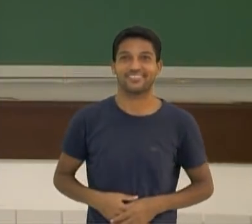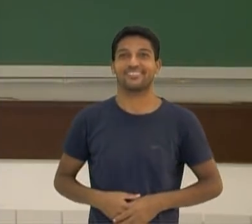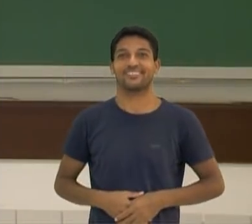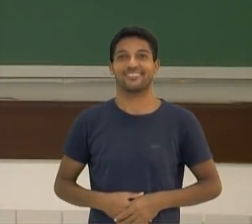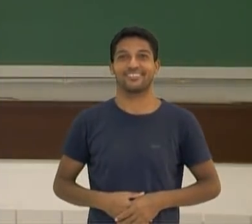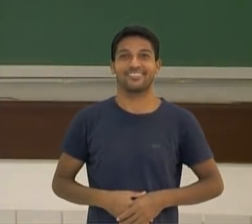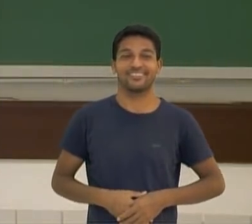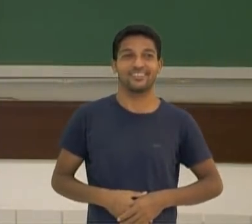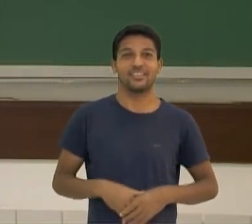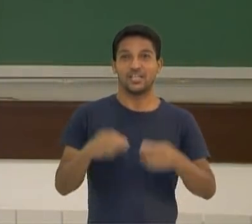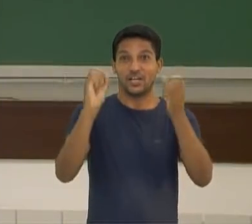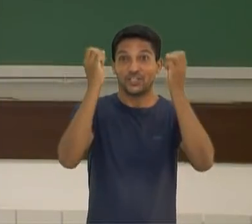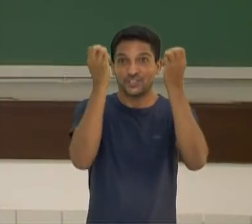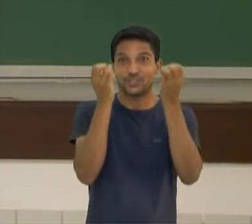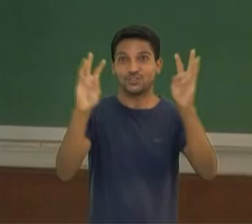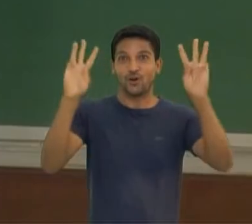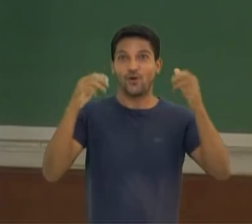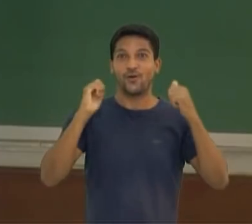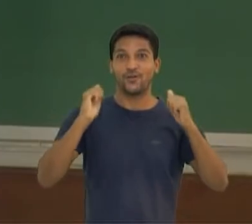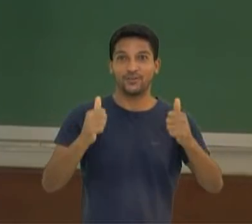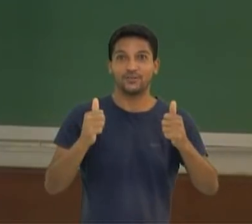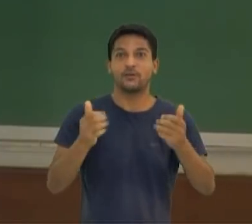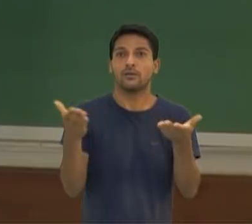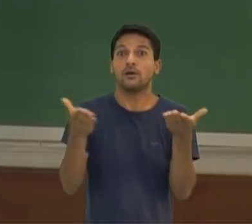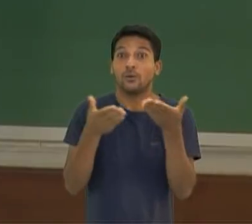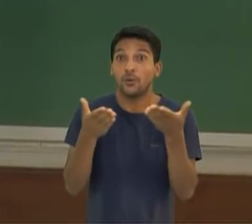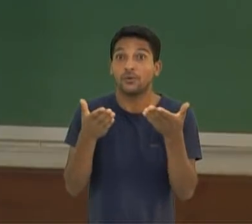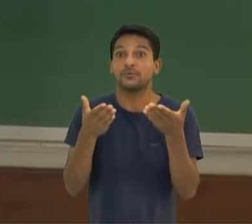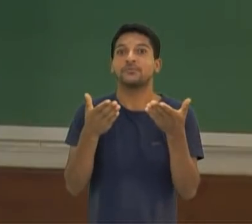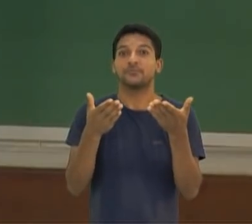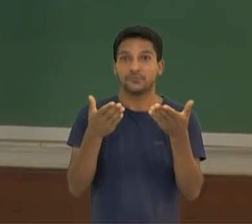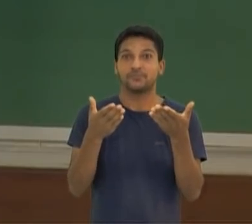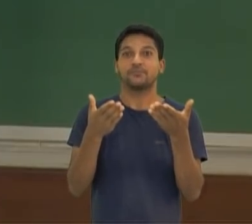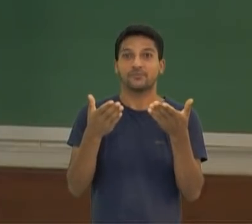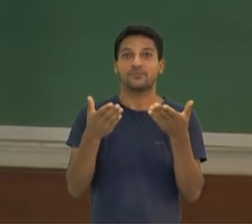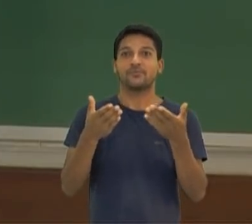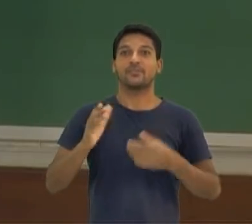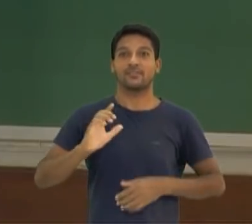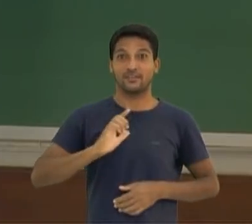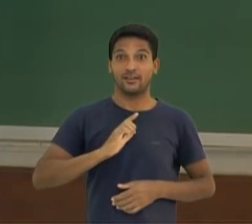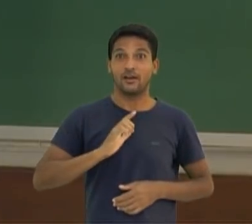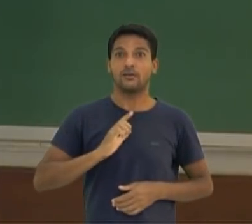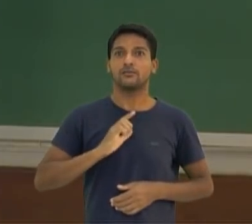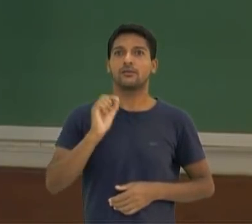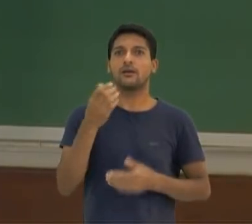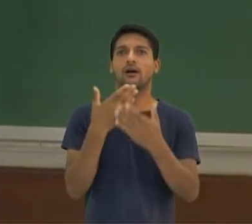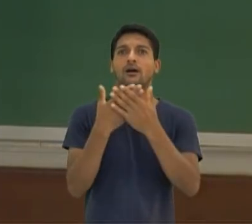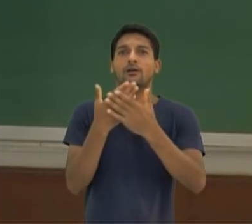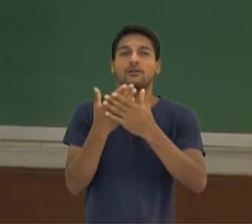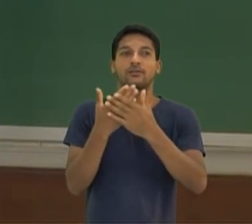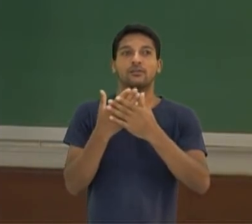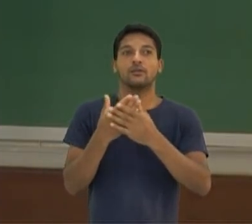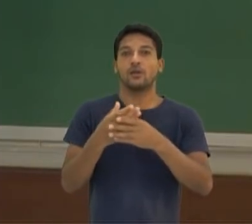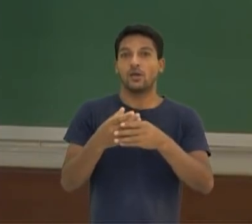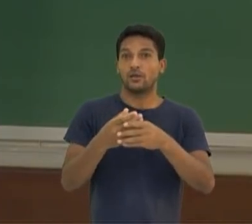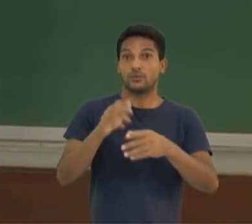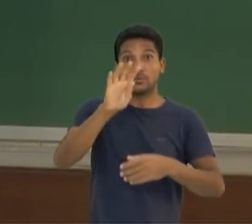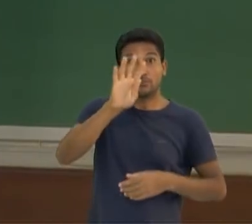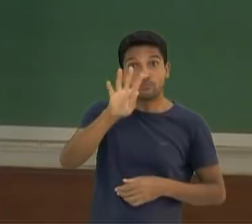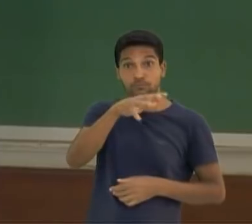bora, bora dar show, galera! Porque hoje, senhoras e senhores, nós vamos estudar a